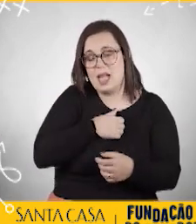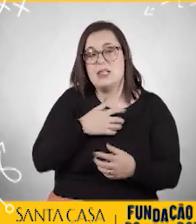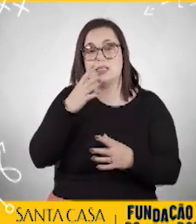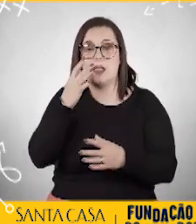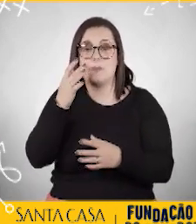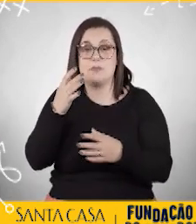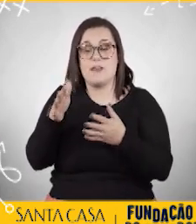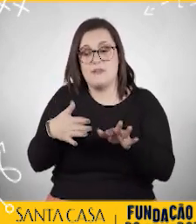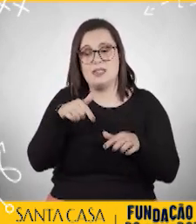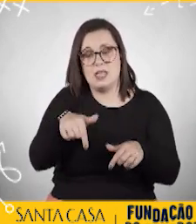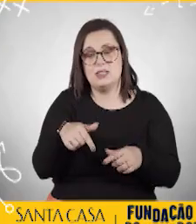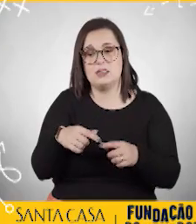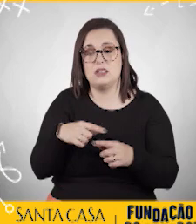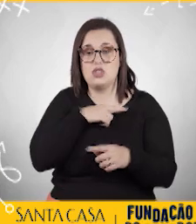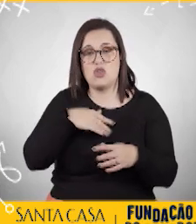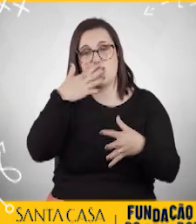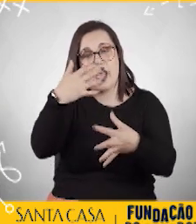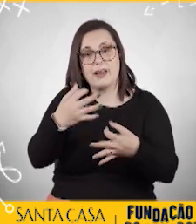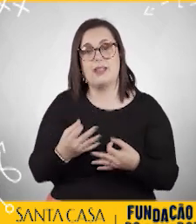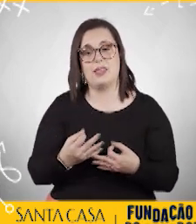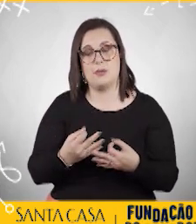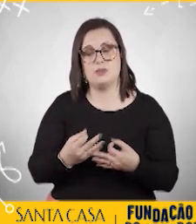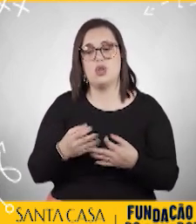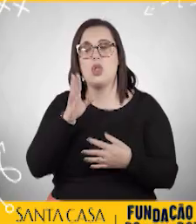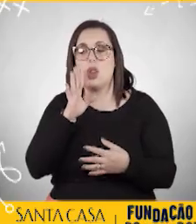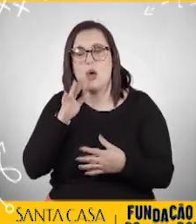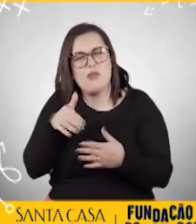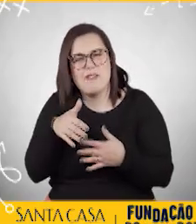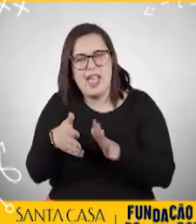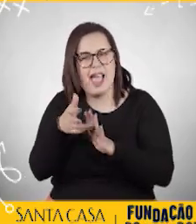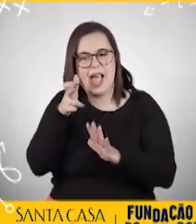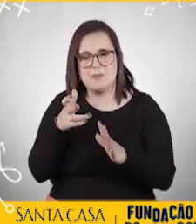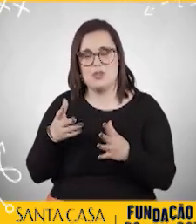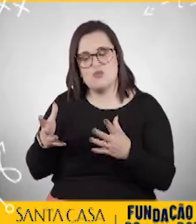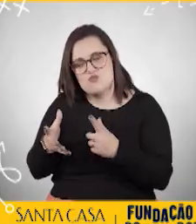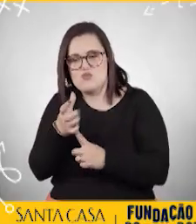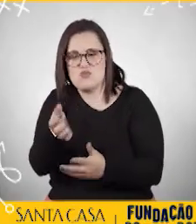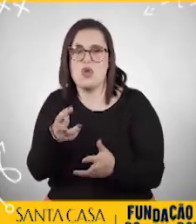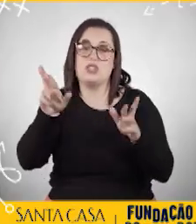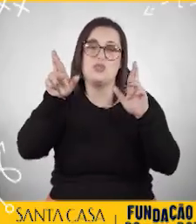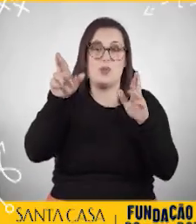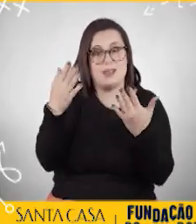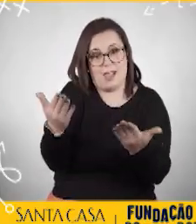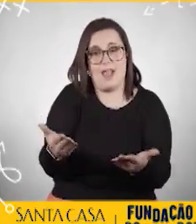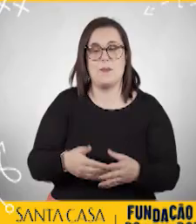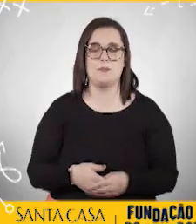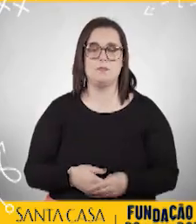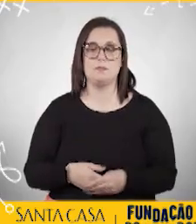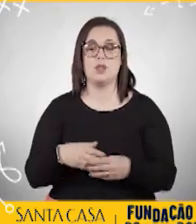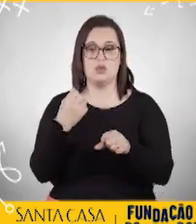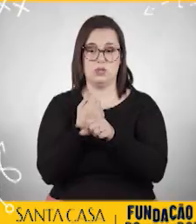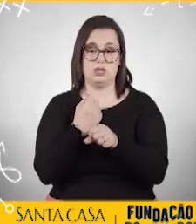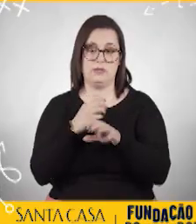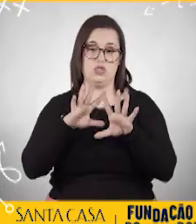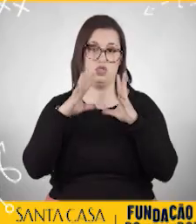fácil, numa época destas, vamos acreditar que logo vão estar em casa e possam usufruir e estar com a família. O